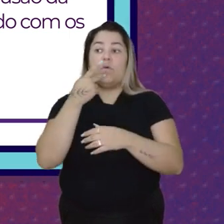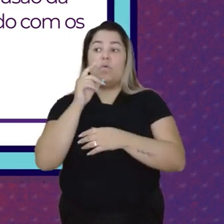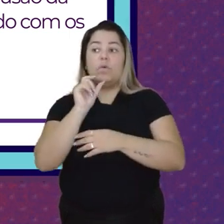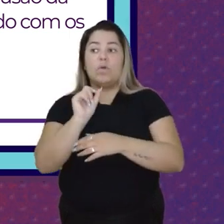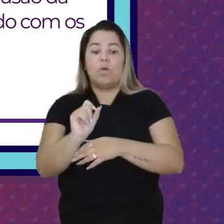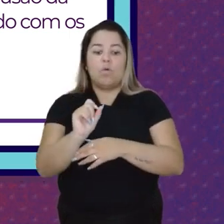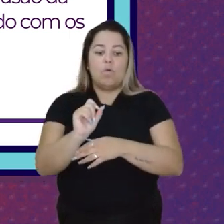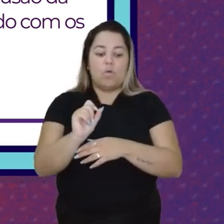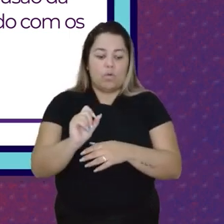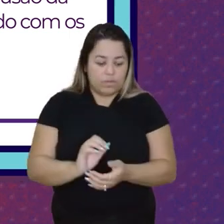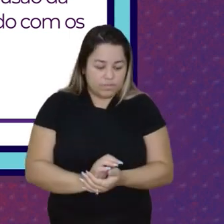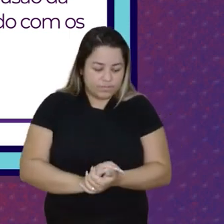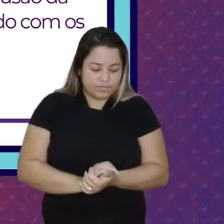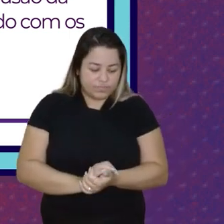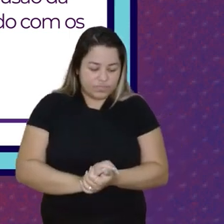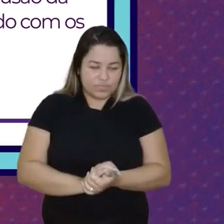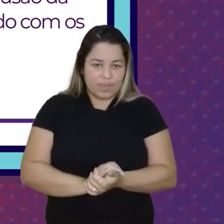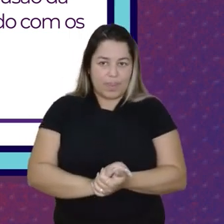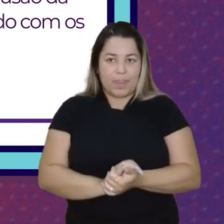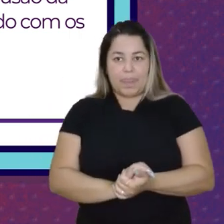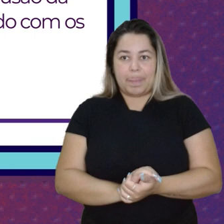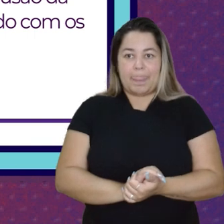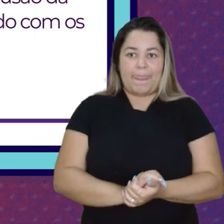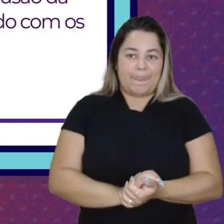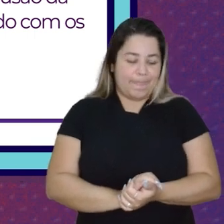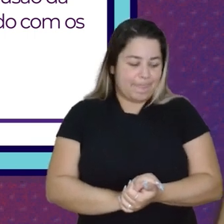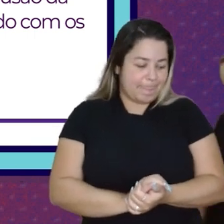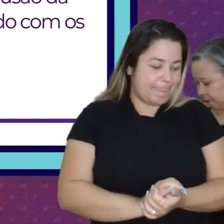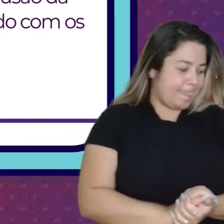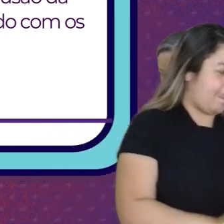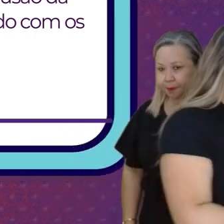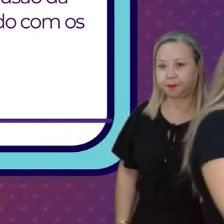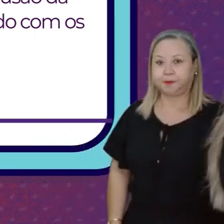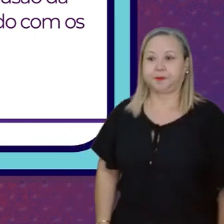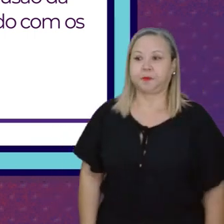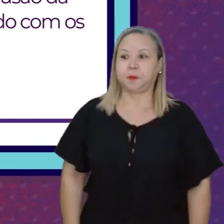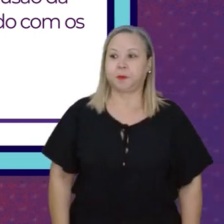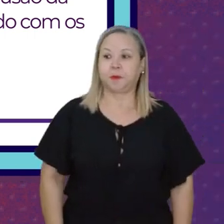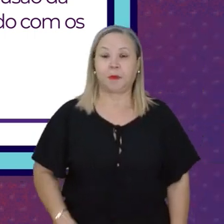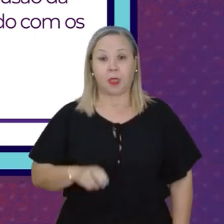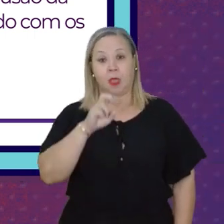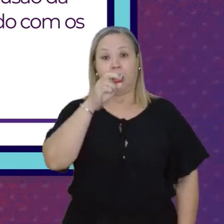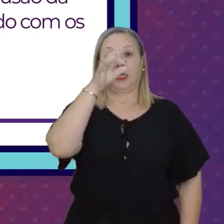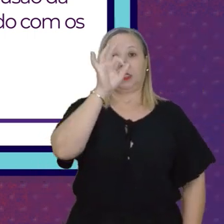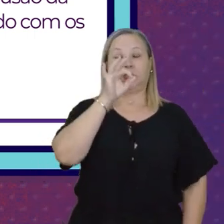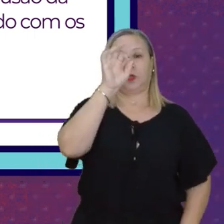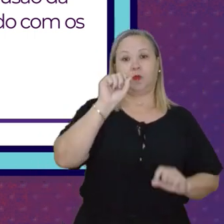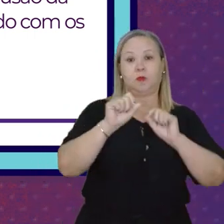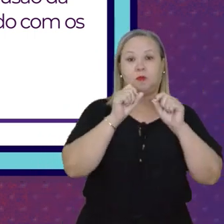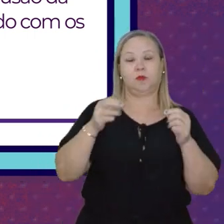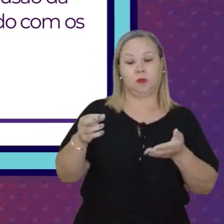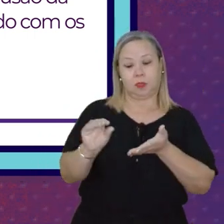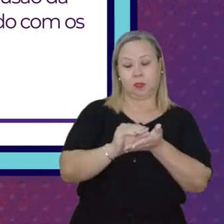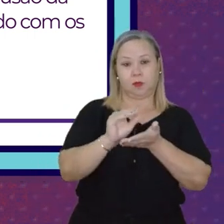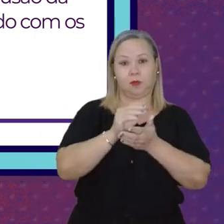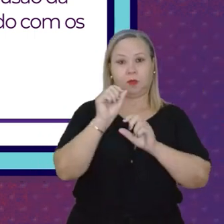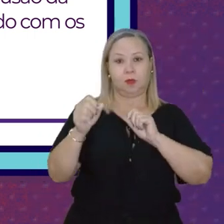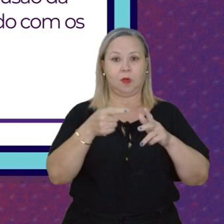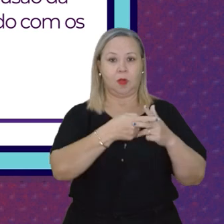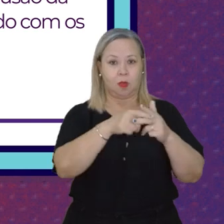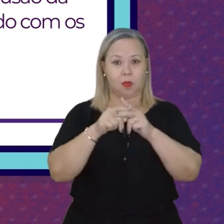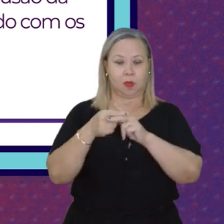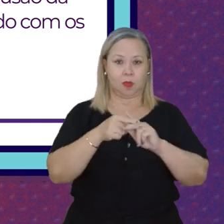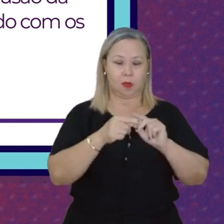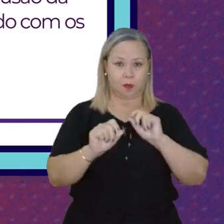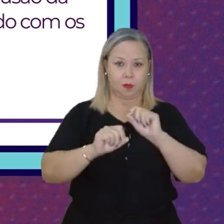os partidos políticos devem aplicar no mínimo 5% dos recursos do fundo partidário na criação e na manutenção de programas de